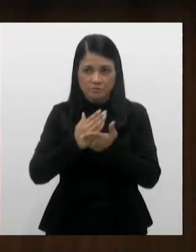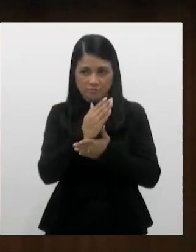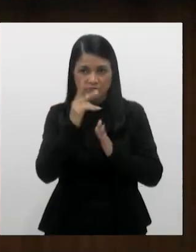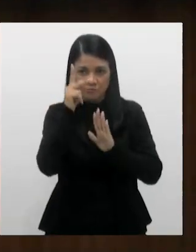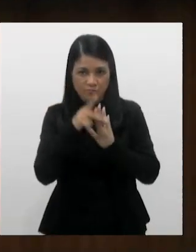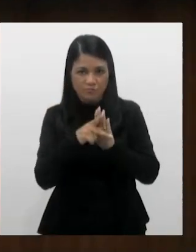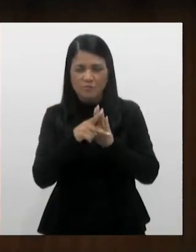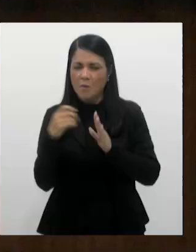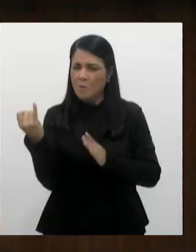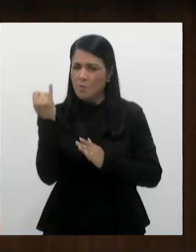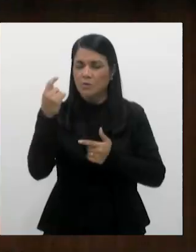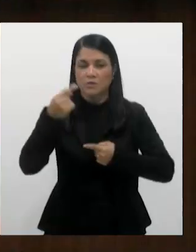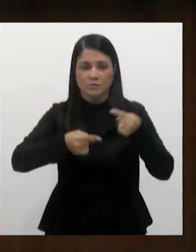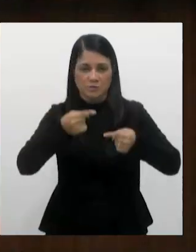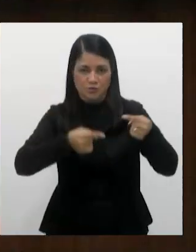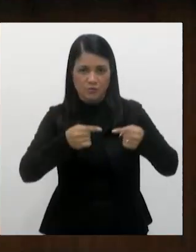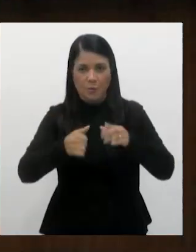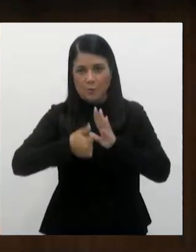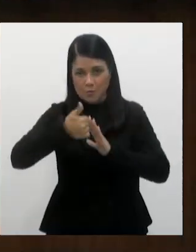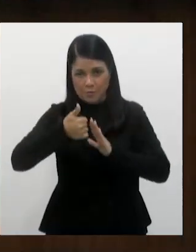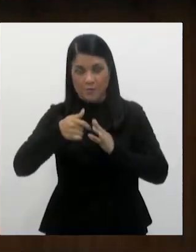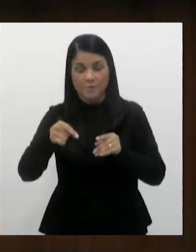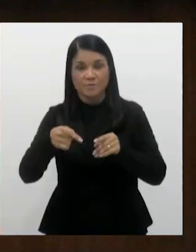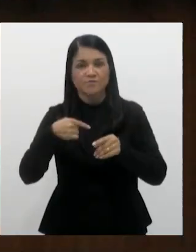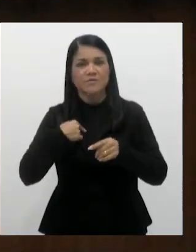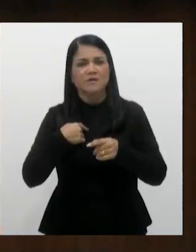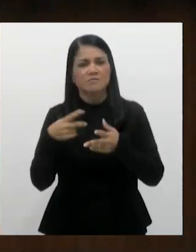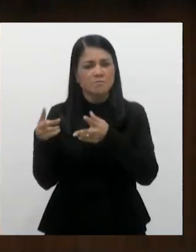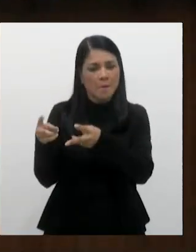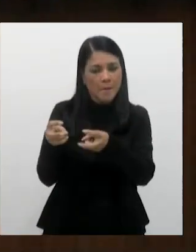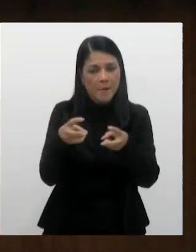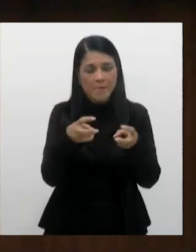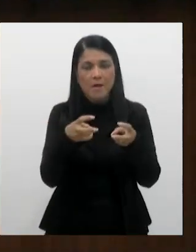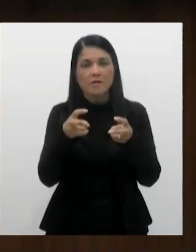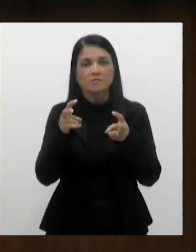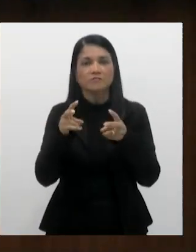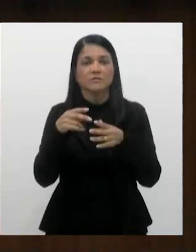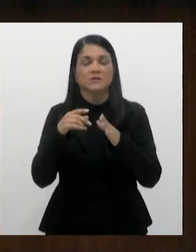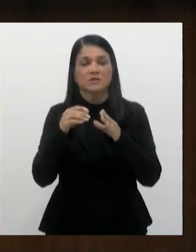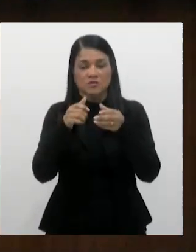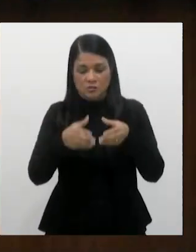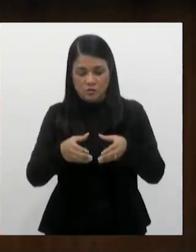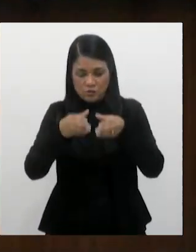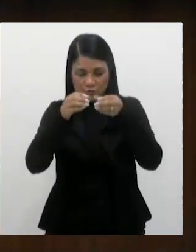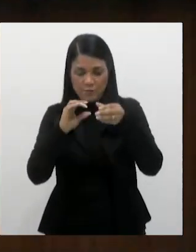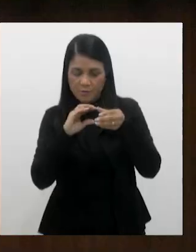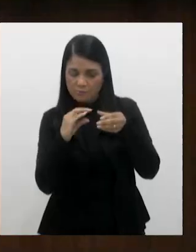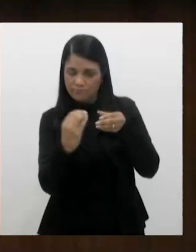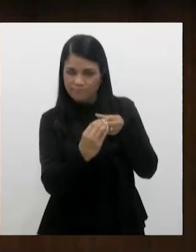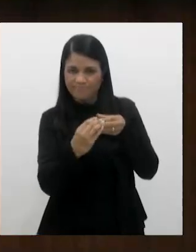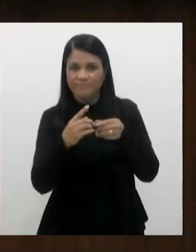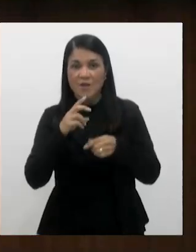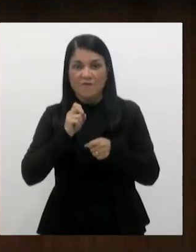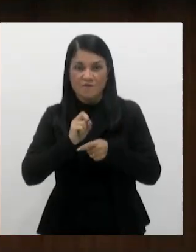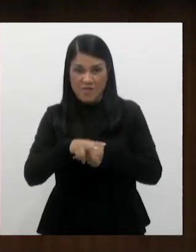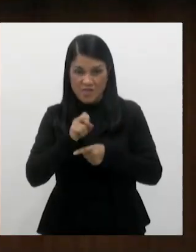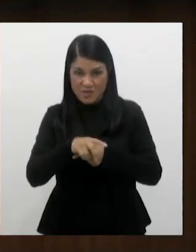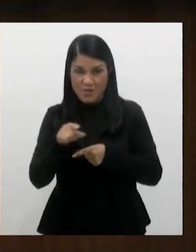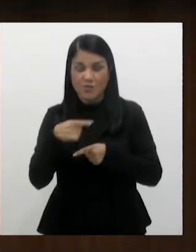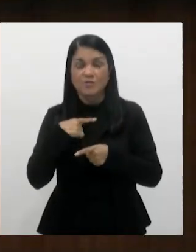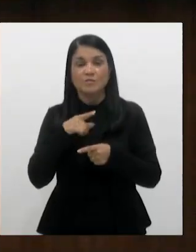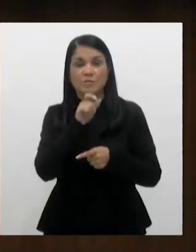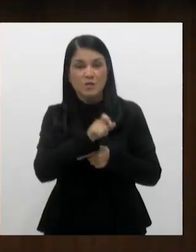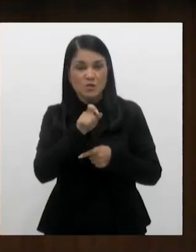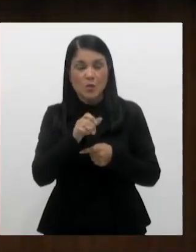grande importância. Nós temos visto nas matérias as bebidas contaminadas, pessoas indo a óbito, sendo